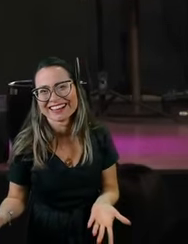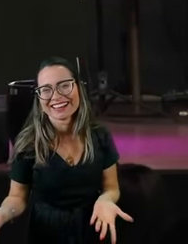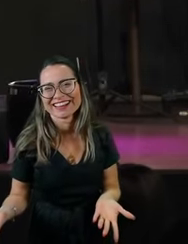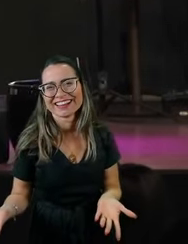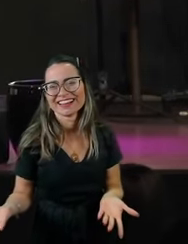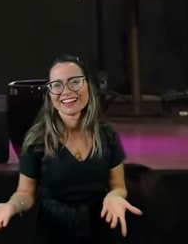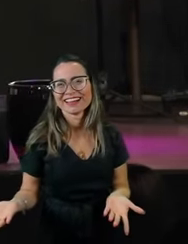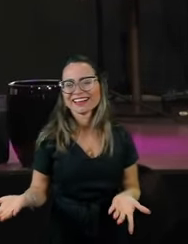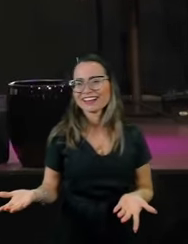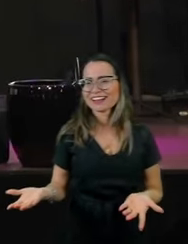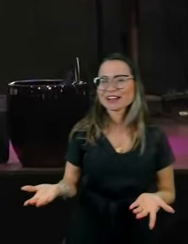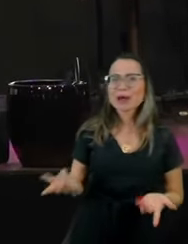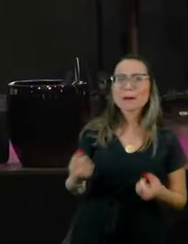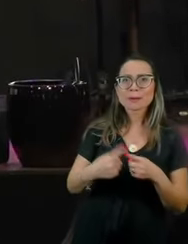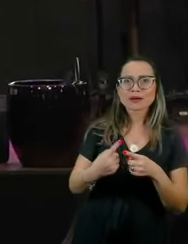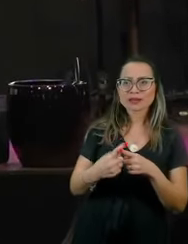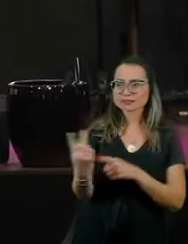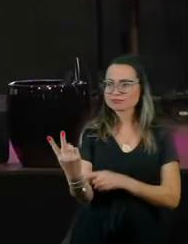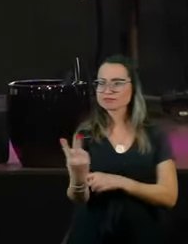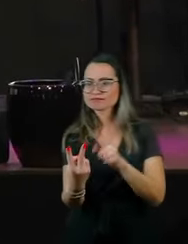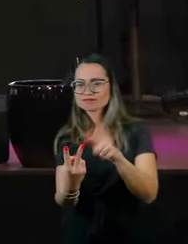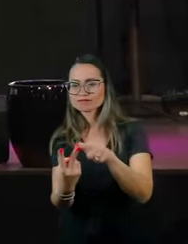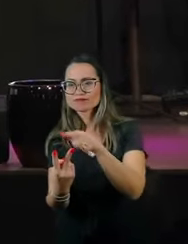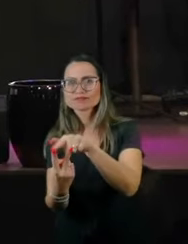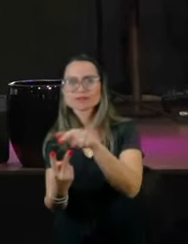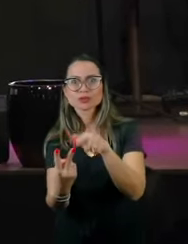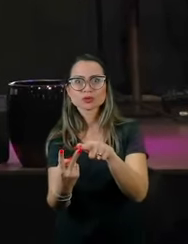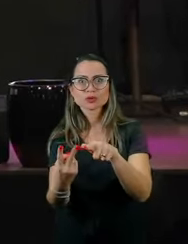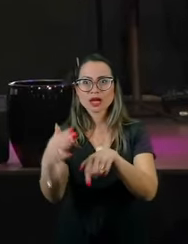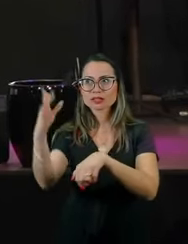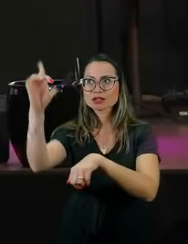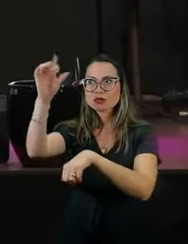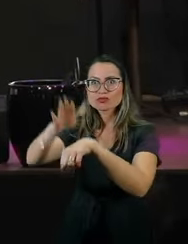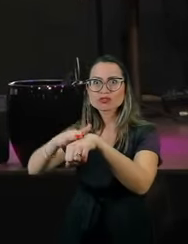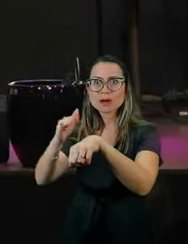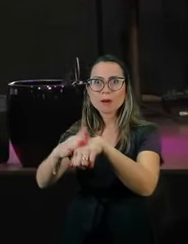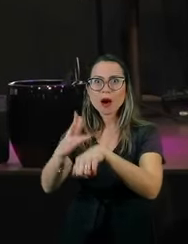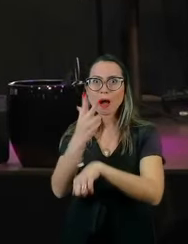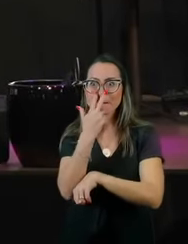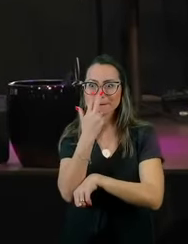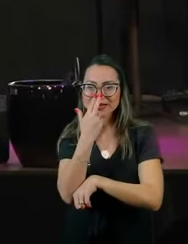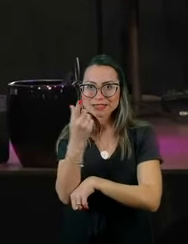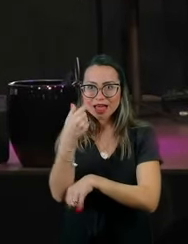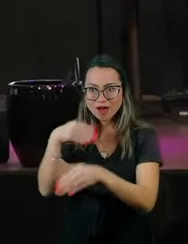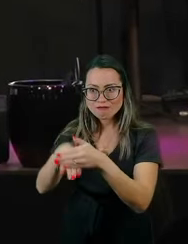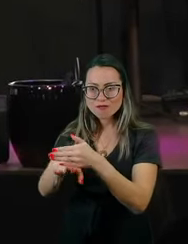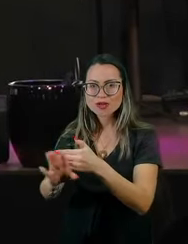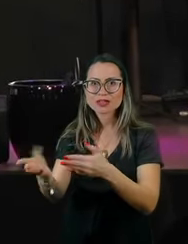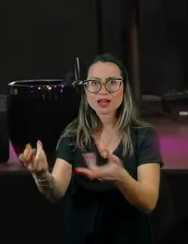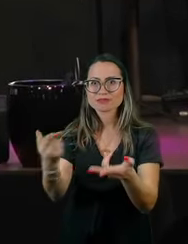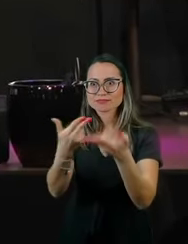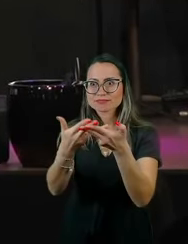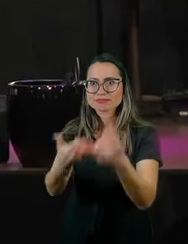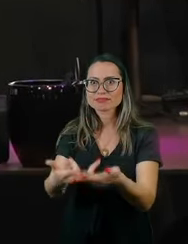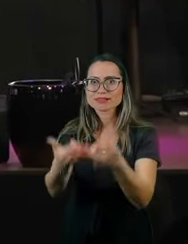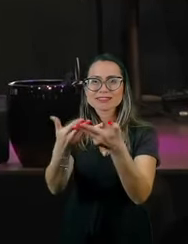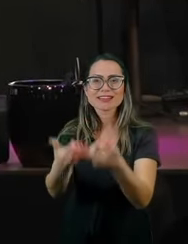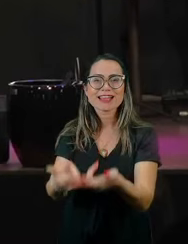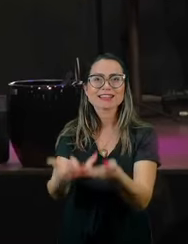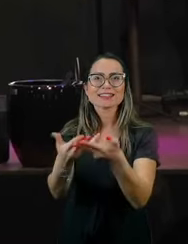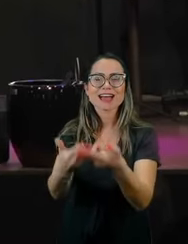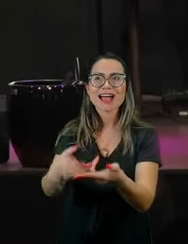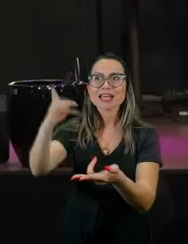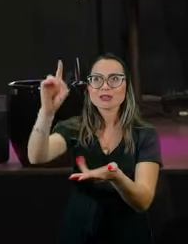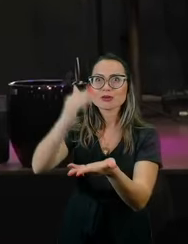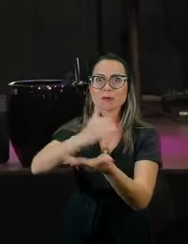entra e diz assim, vocês duas são parecidas, têm chamados parecidos. Eu vou entrar aqui, eu vou fazer uma pacificação e o rio de Deus vai começar a fluir outra